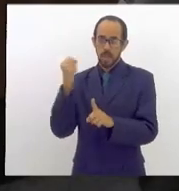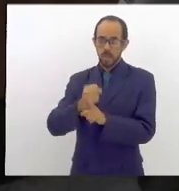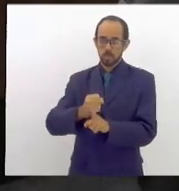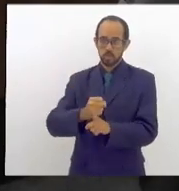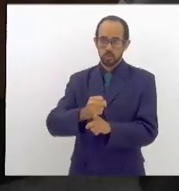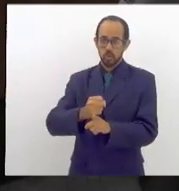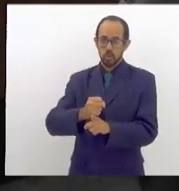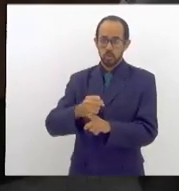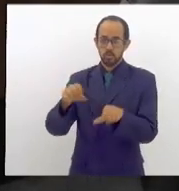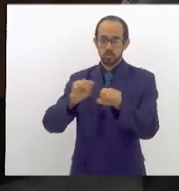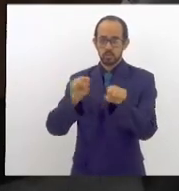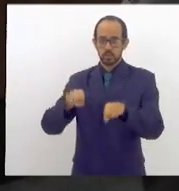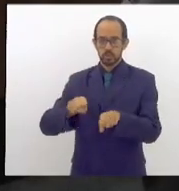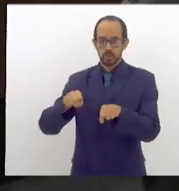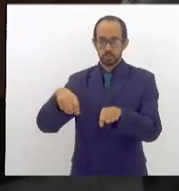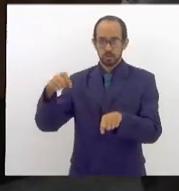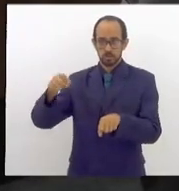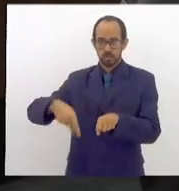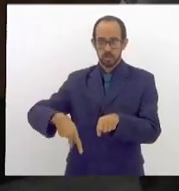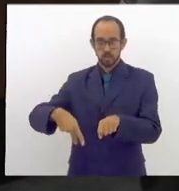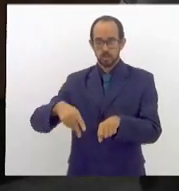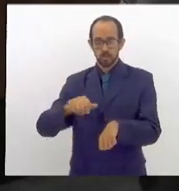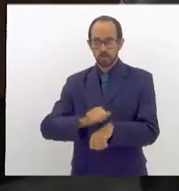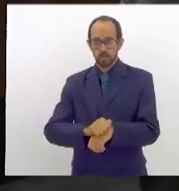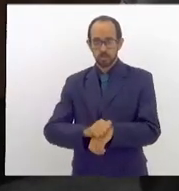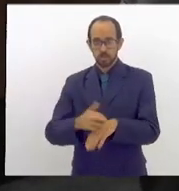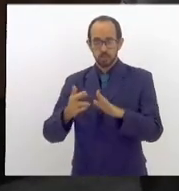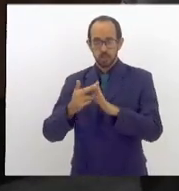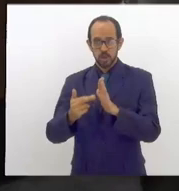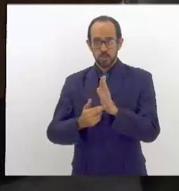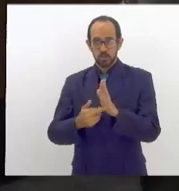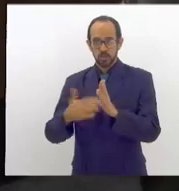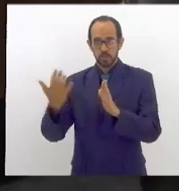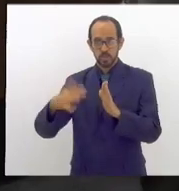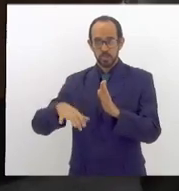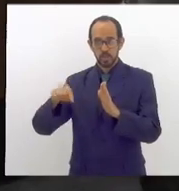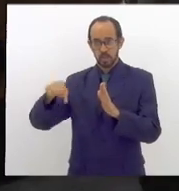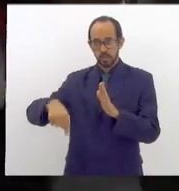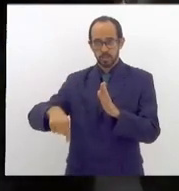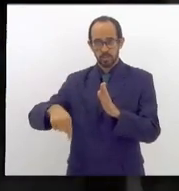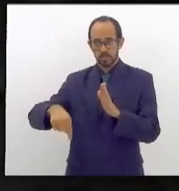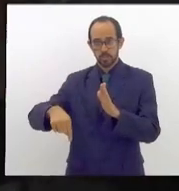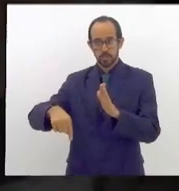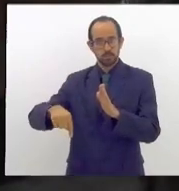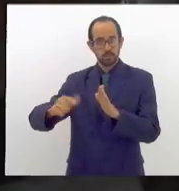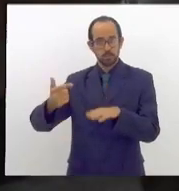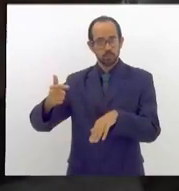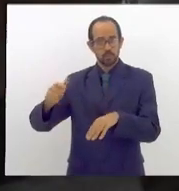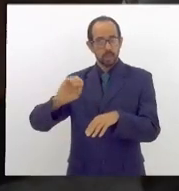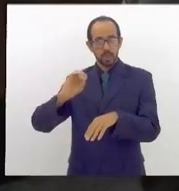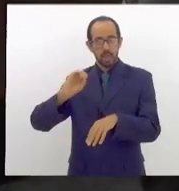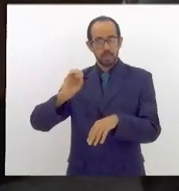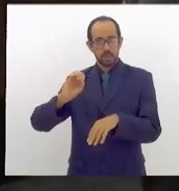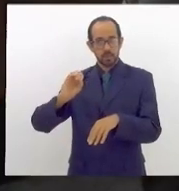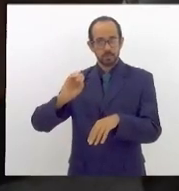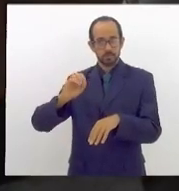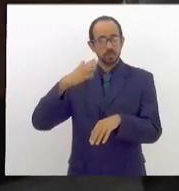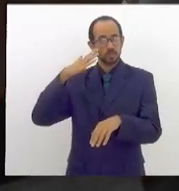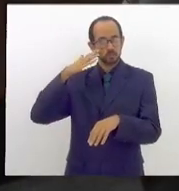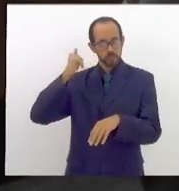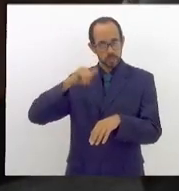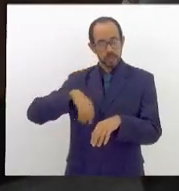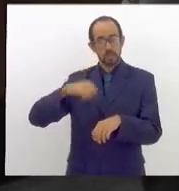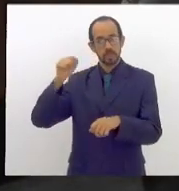Previdenciário E aí o relatório que foi reprovado aqui agora rejeitado não faz nenhuma menção a isso eu sei que a narrativa que vai ser